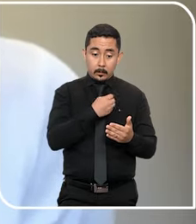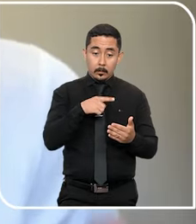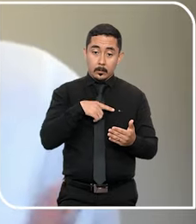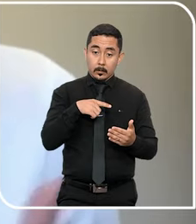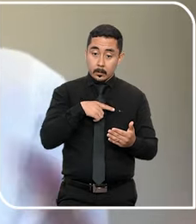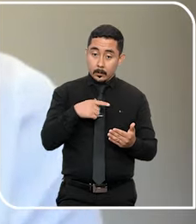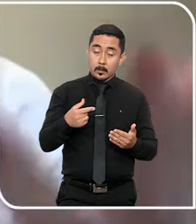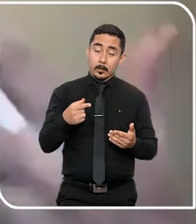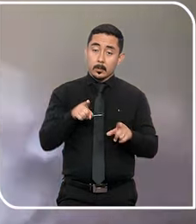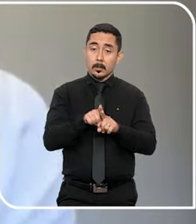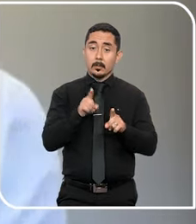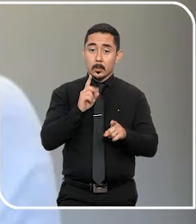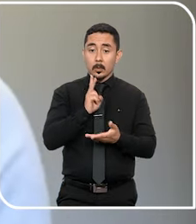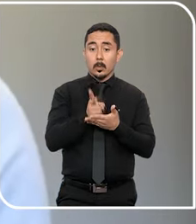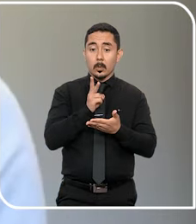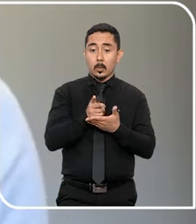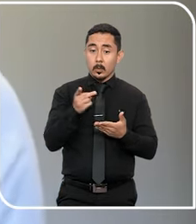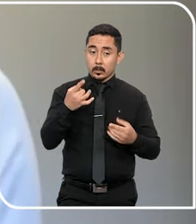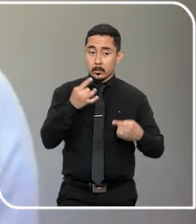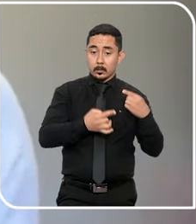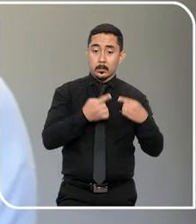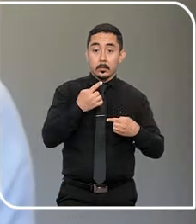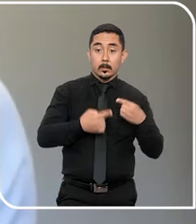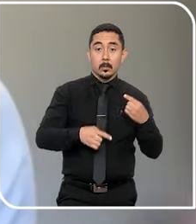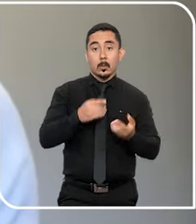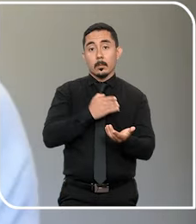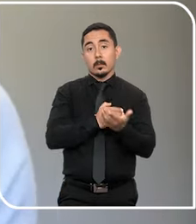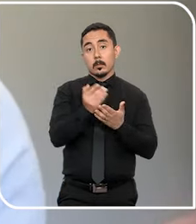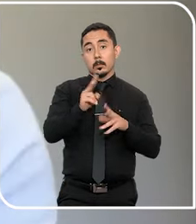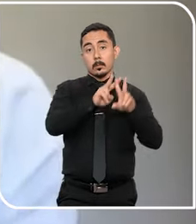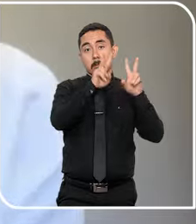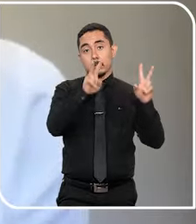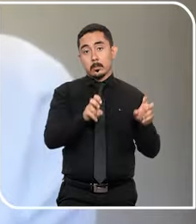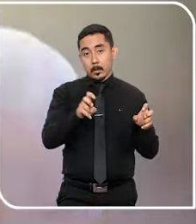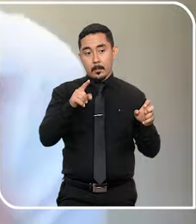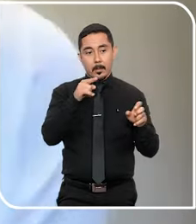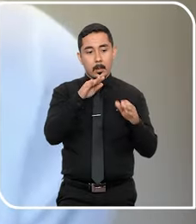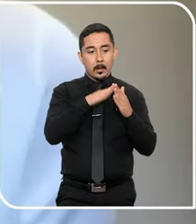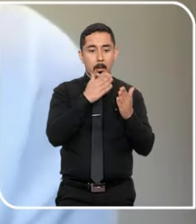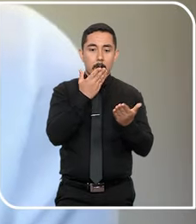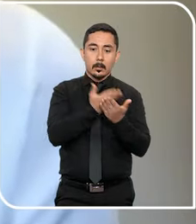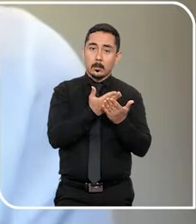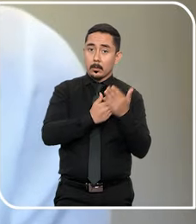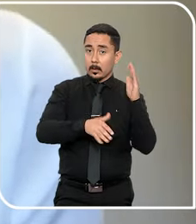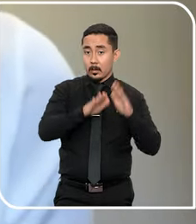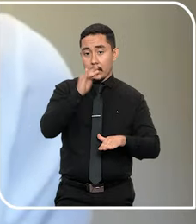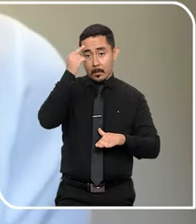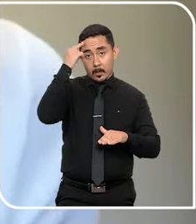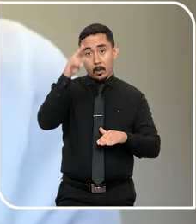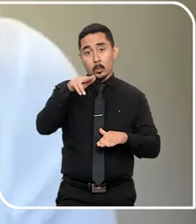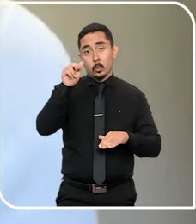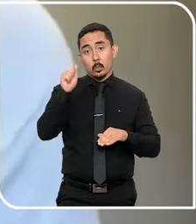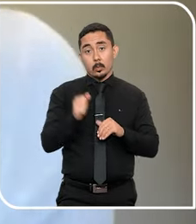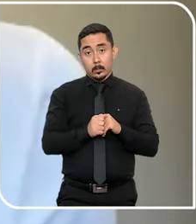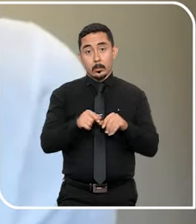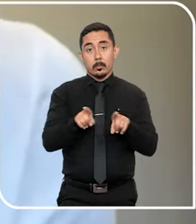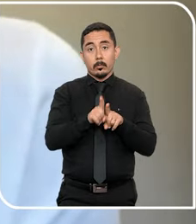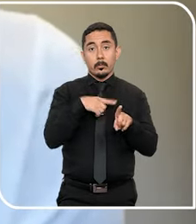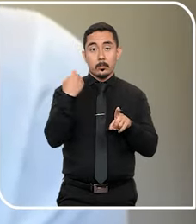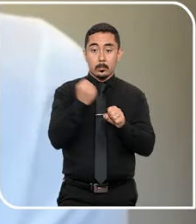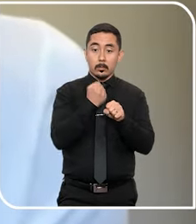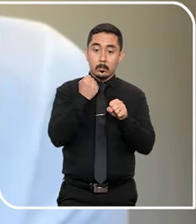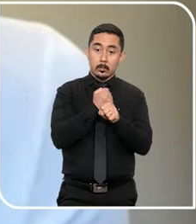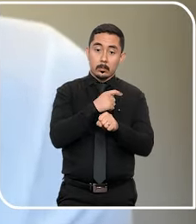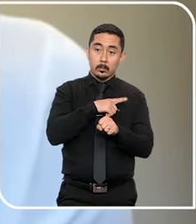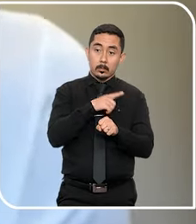presença disso para estimular e avançar nas discussões que eu acho que abre espaço pelo menos isso virou um ponto de pauta que talvez a escola nunca tenha pensado né e